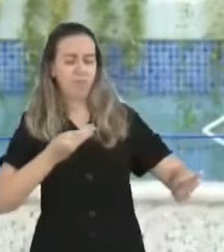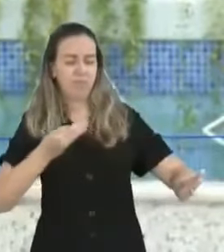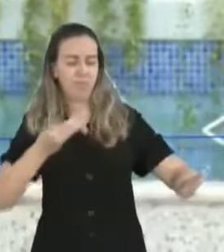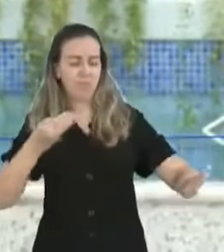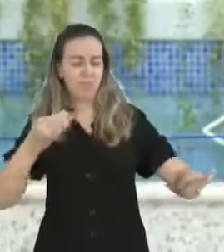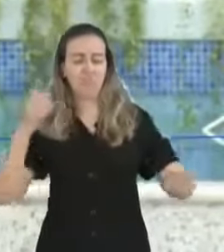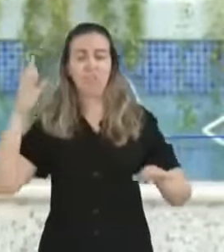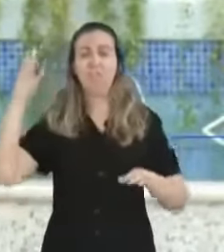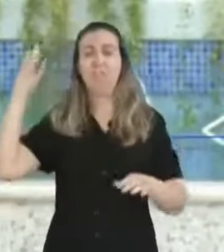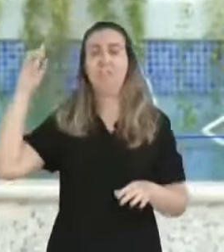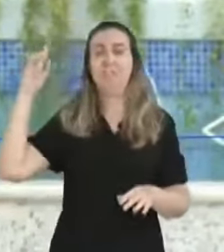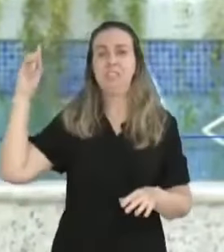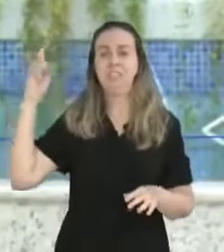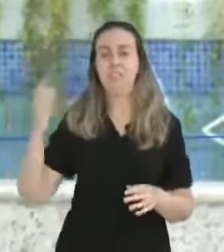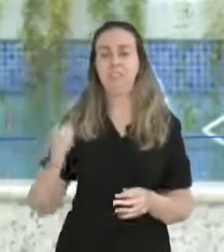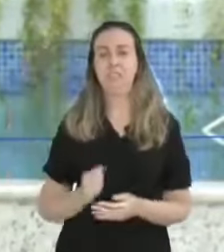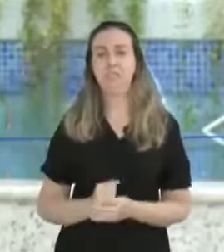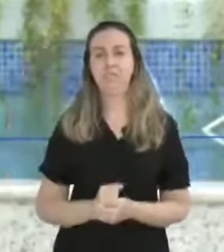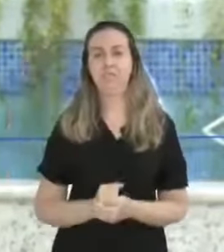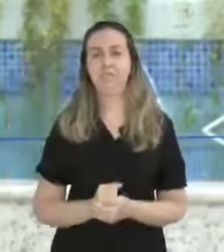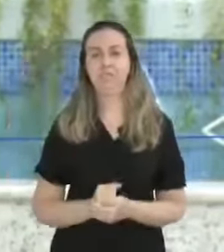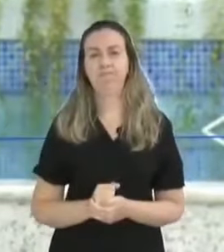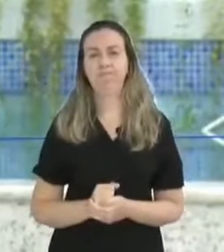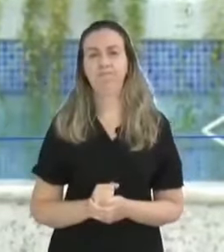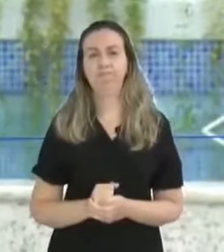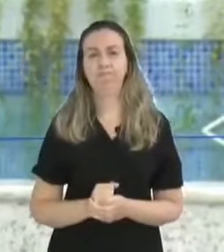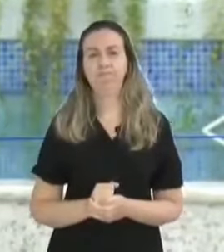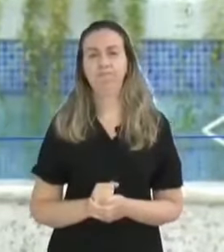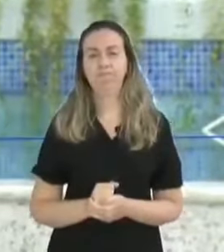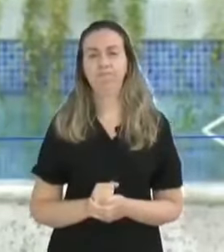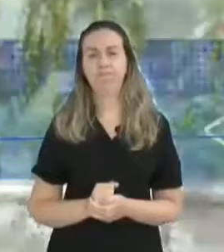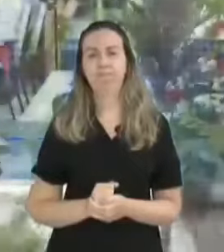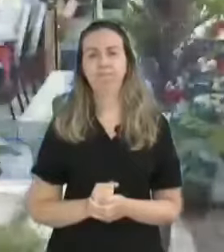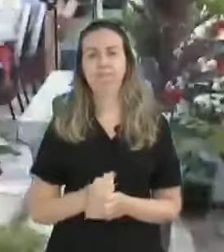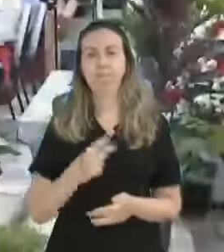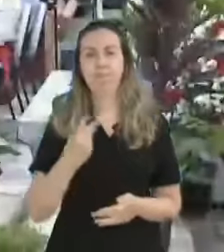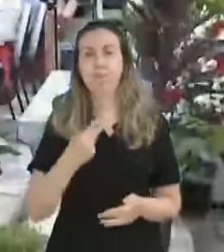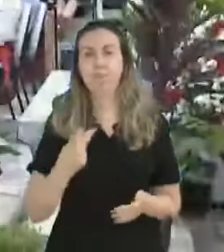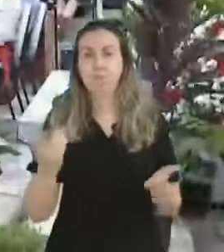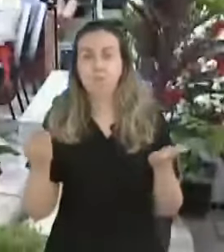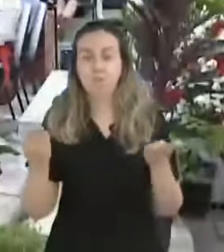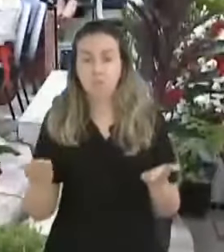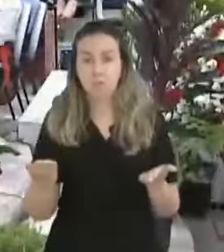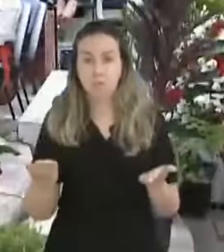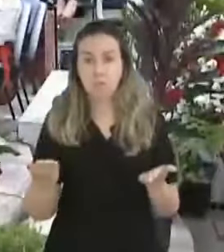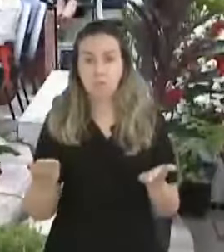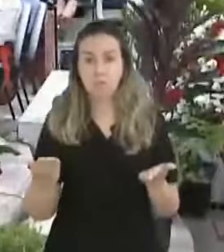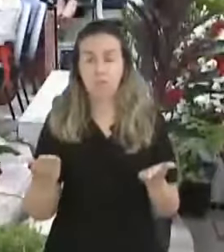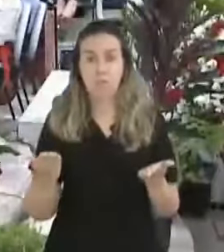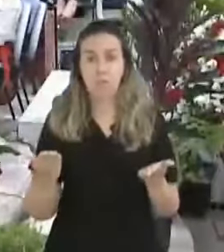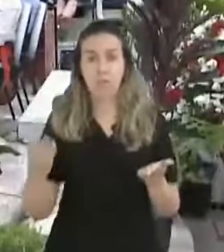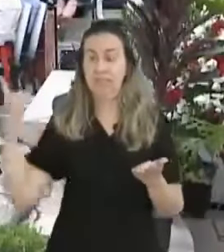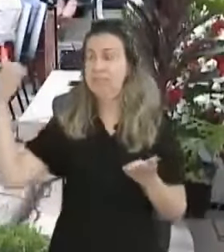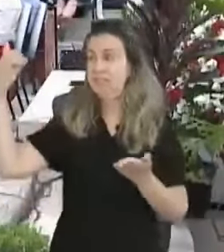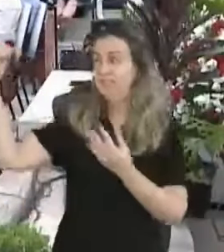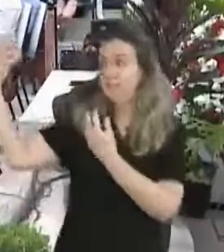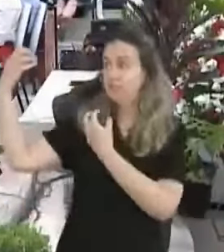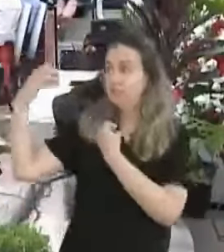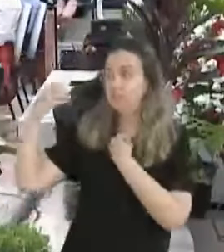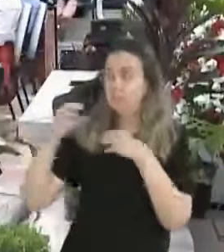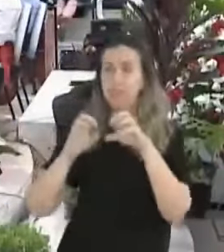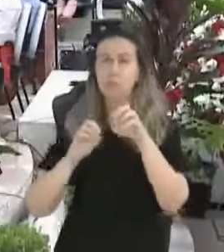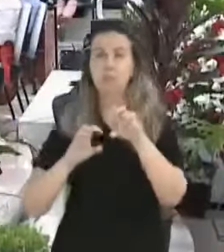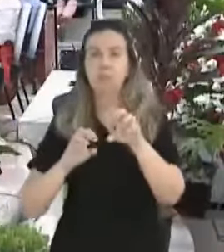o desafio desta geração é manter o legado que os pais nos